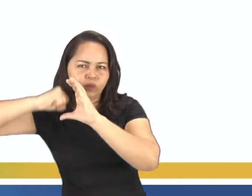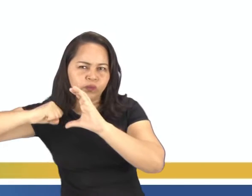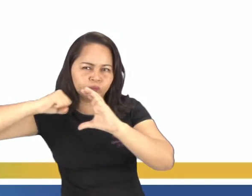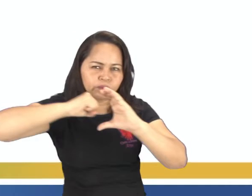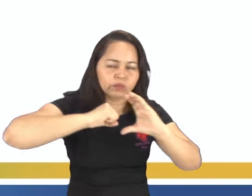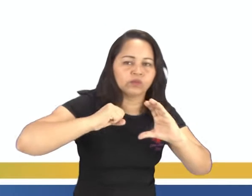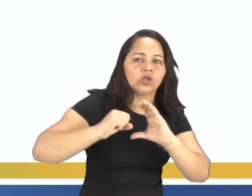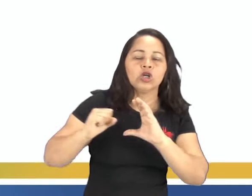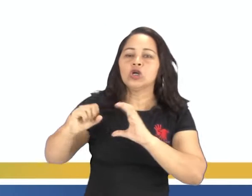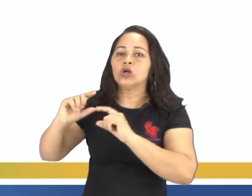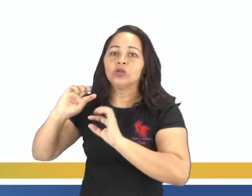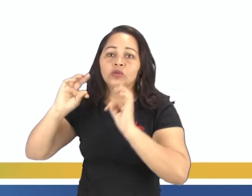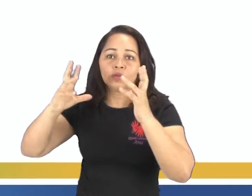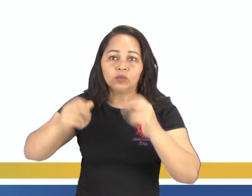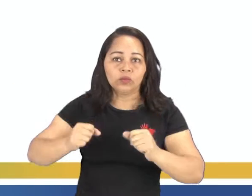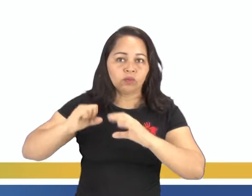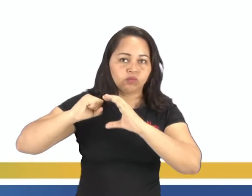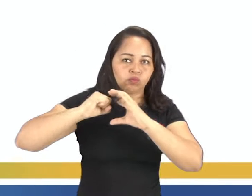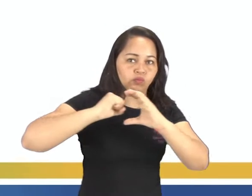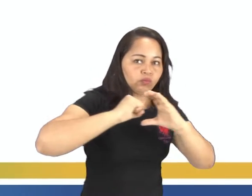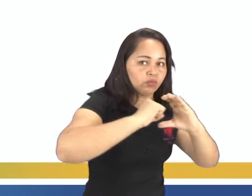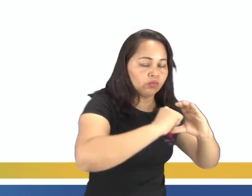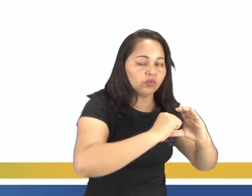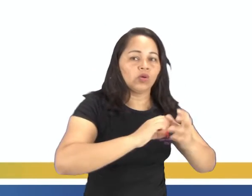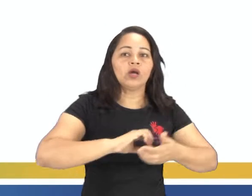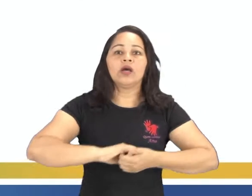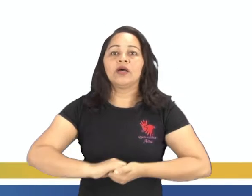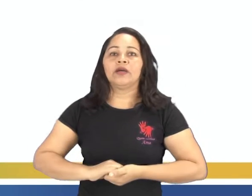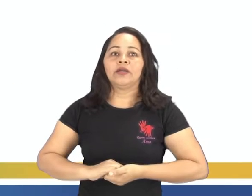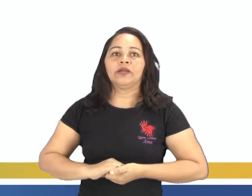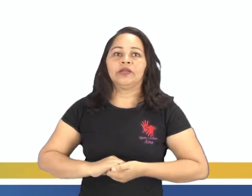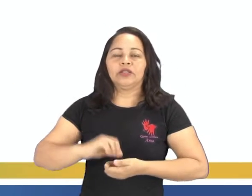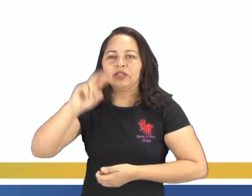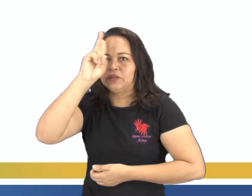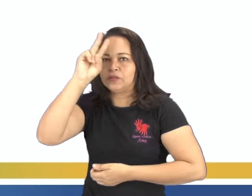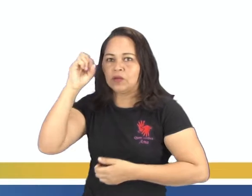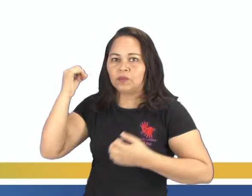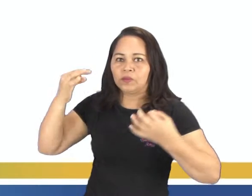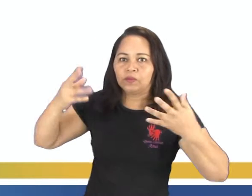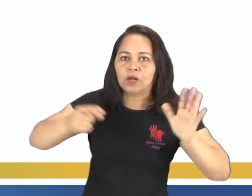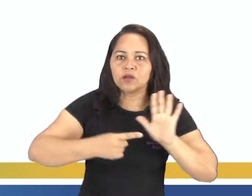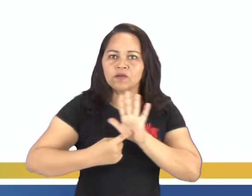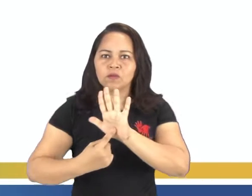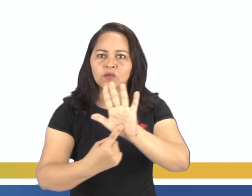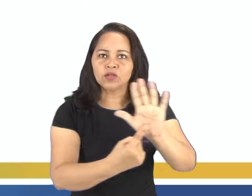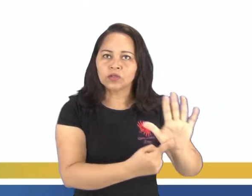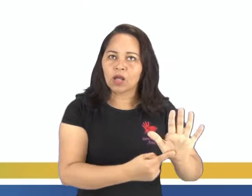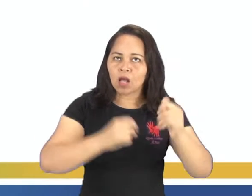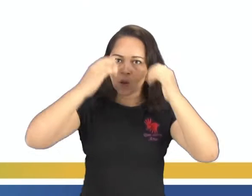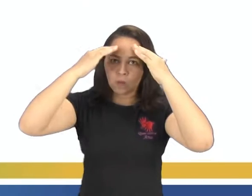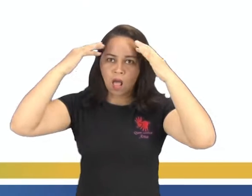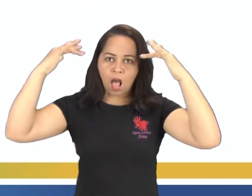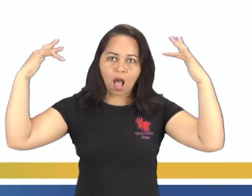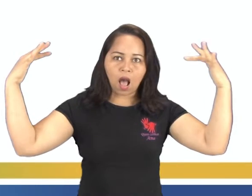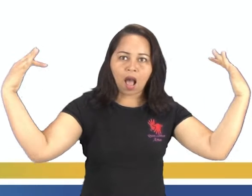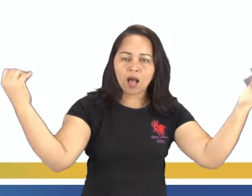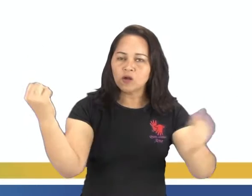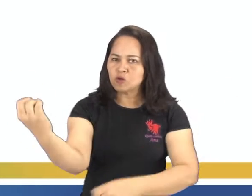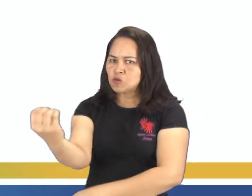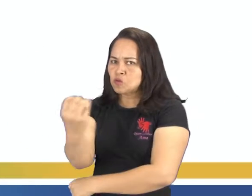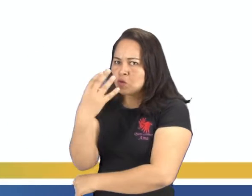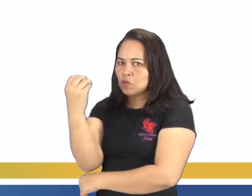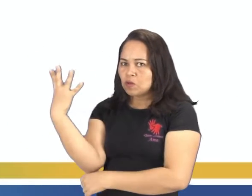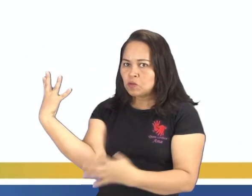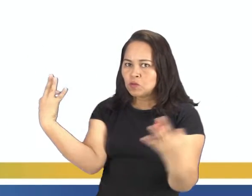obras extremamente bem feitas, histórias que fogem do lugar comum e fotografia invejável,